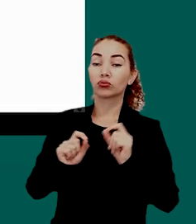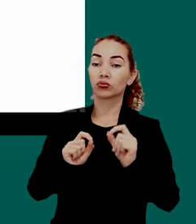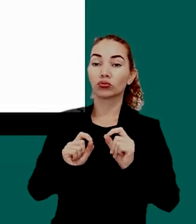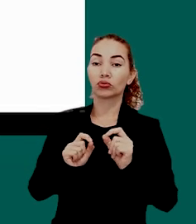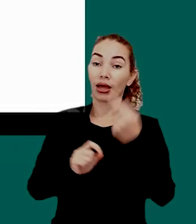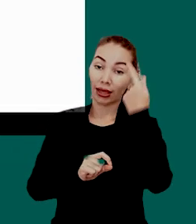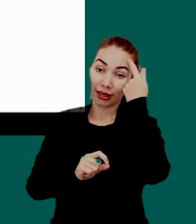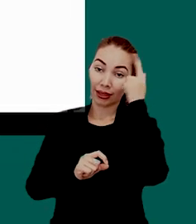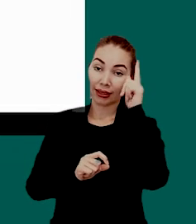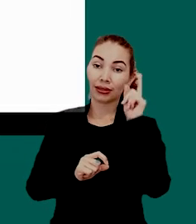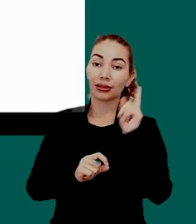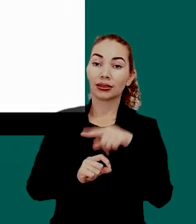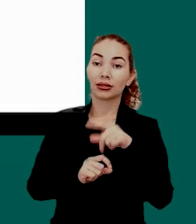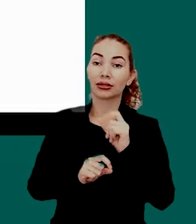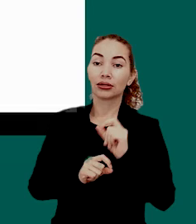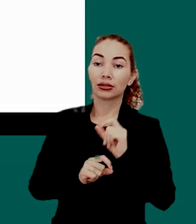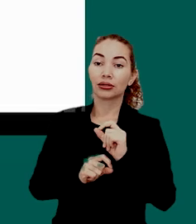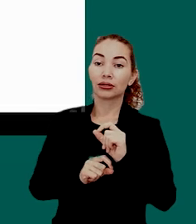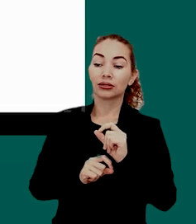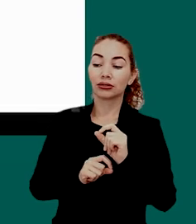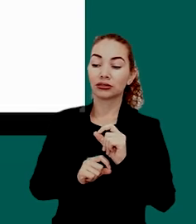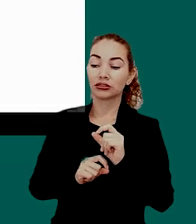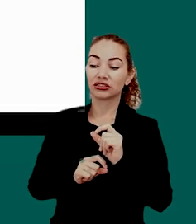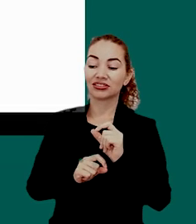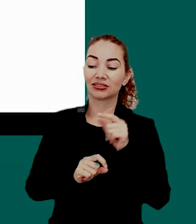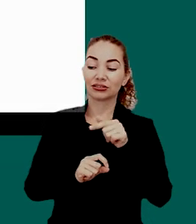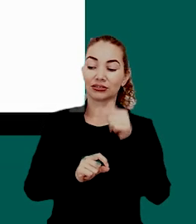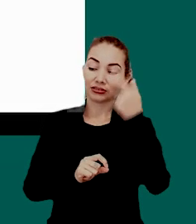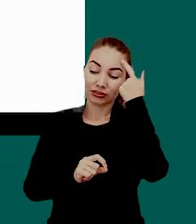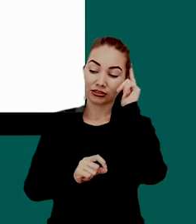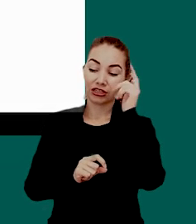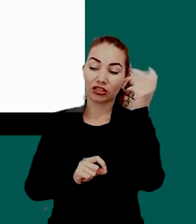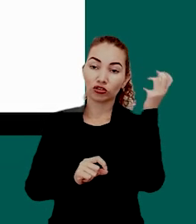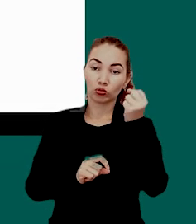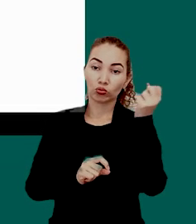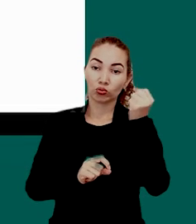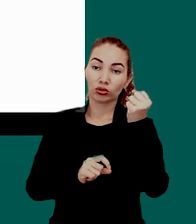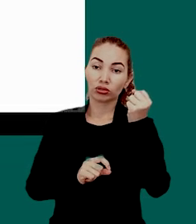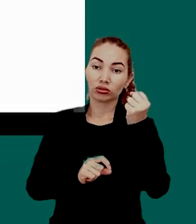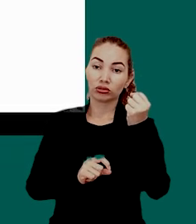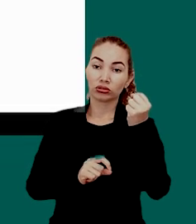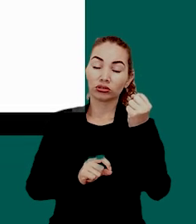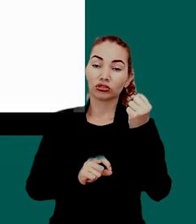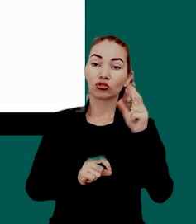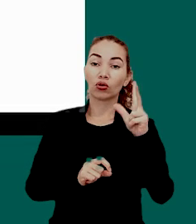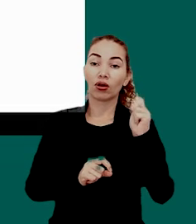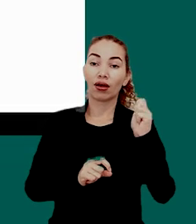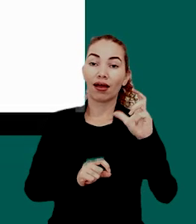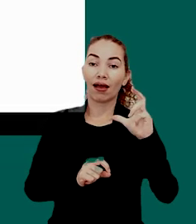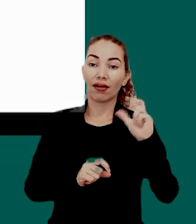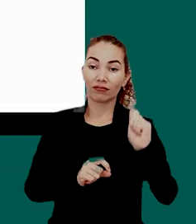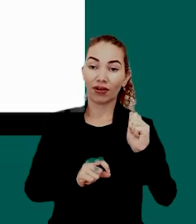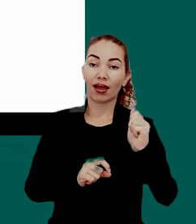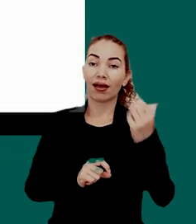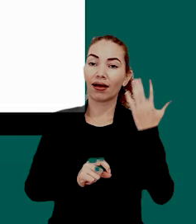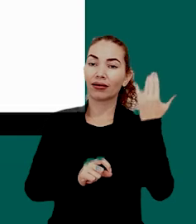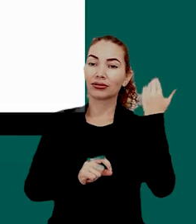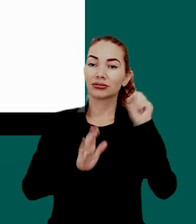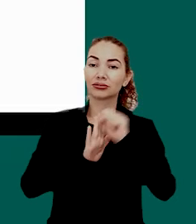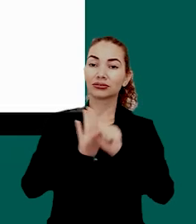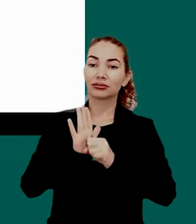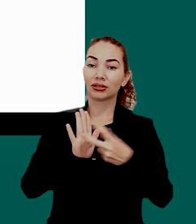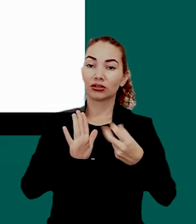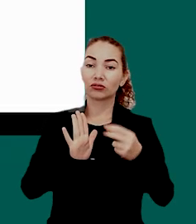A ideia do Calmette-Guerin, mais uma vez a ideia do leiteiro aí, né, da vacina com vaca, no início do século XX, esses 2